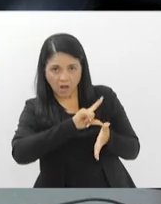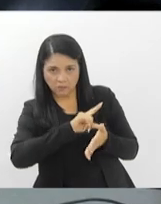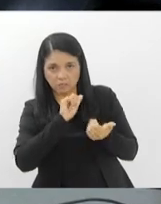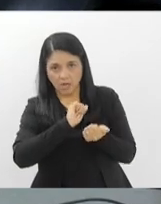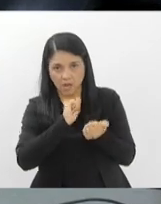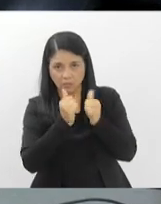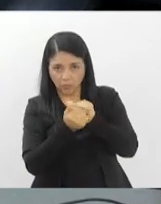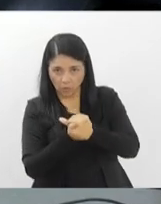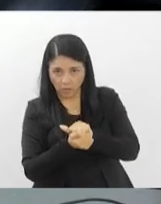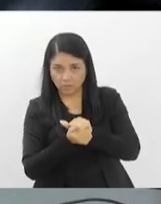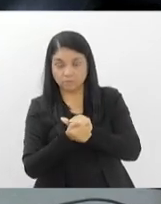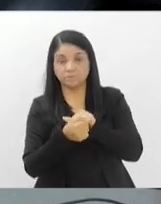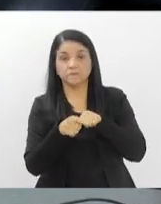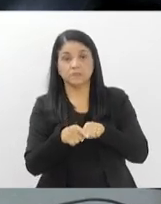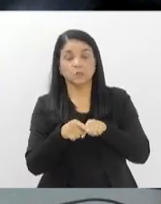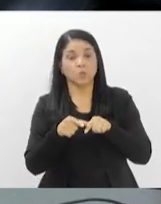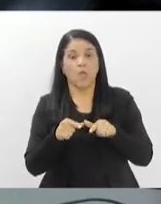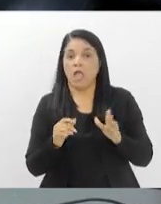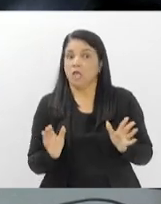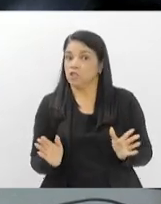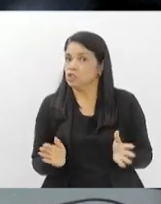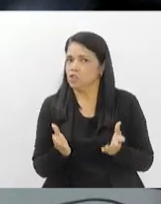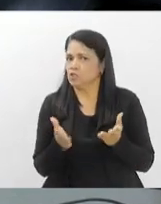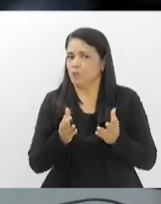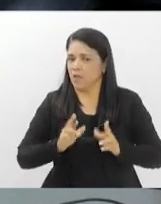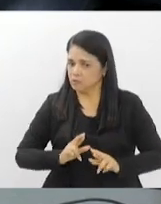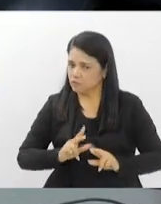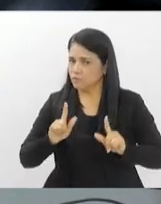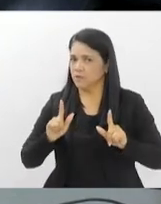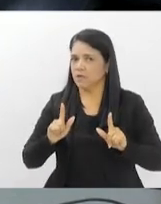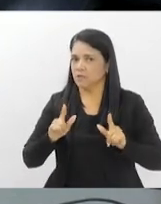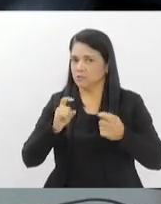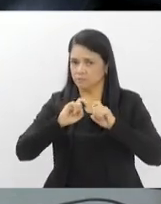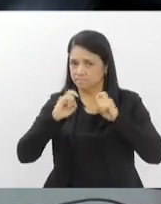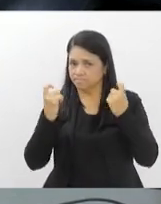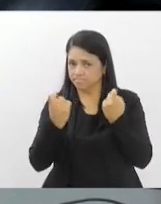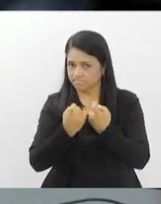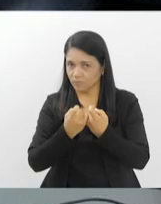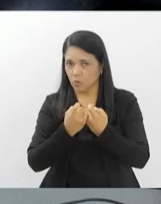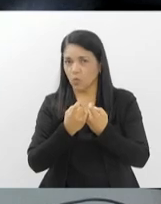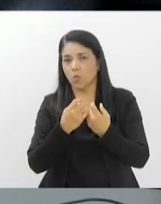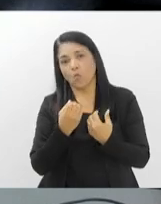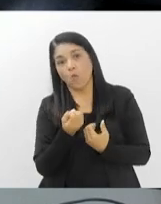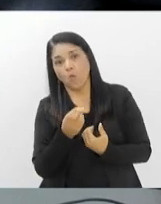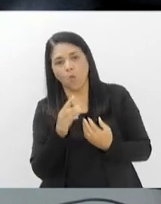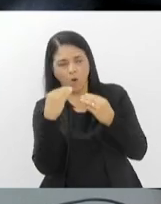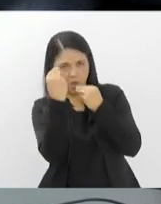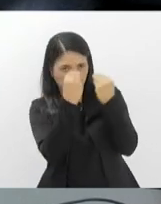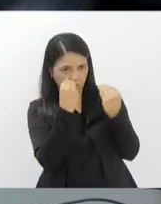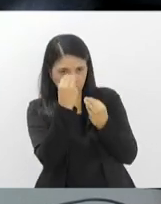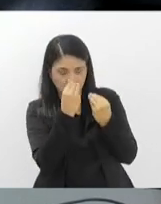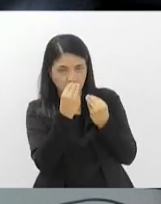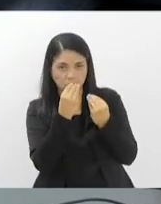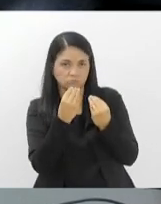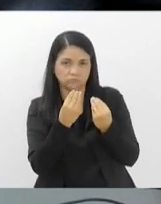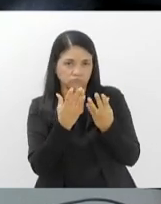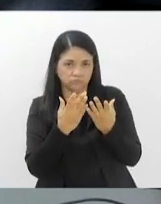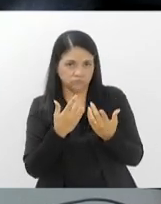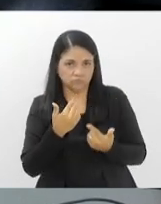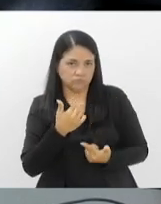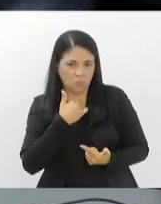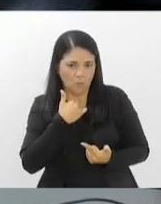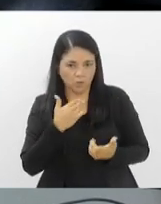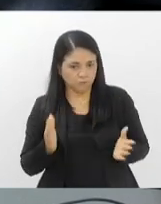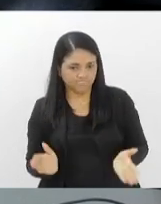é, de forma alguma, estimular sexualização ou erotização, inclusive de adolescentes, que não devem ser estimulados